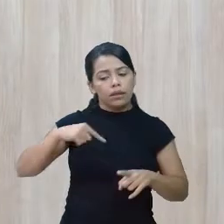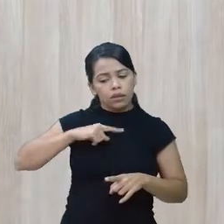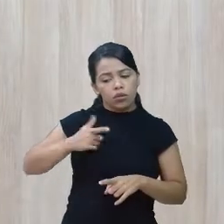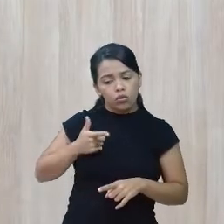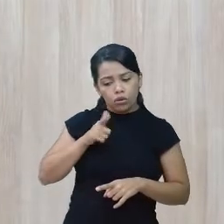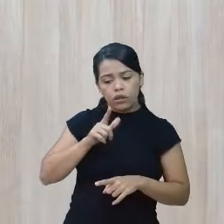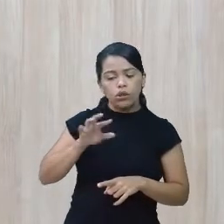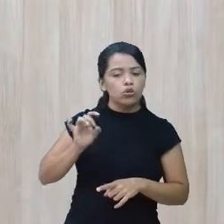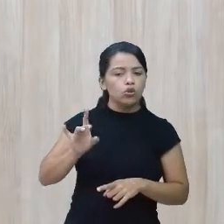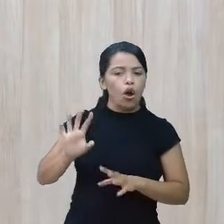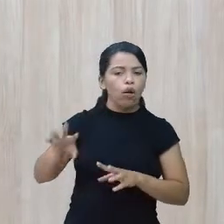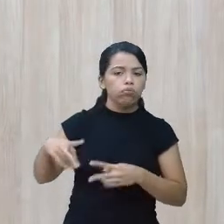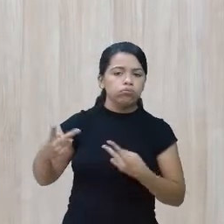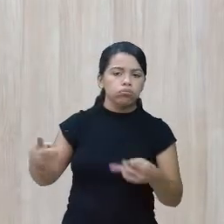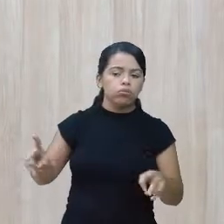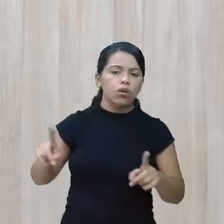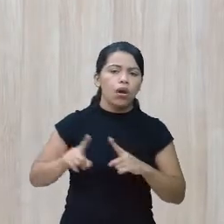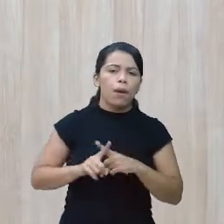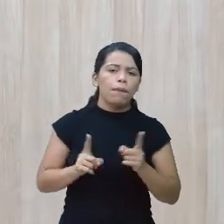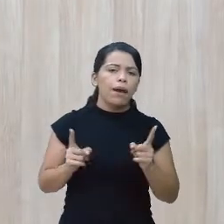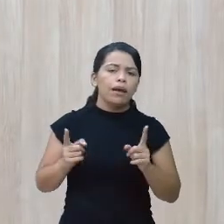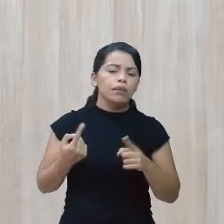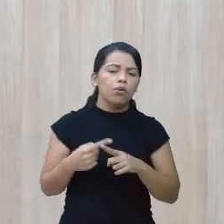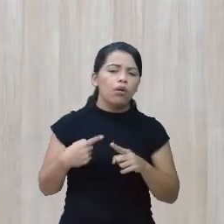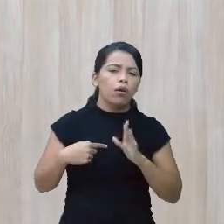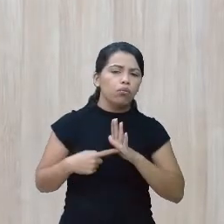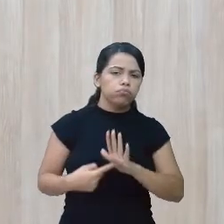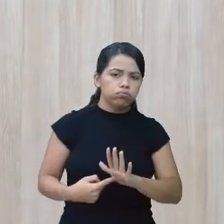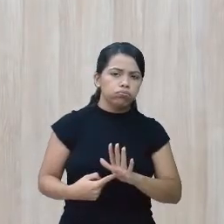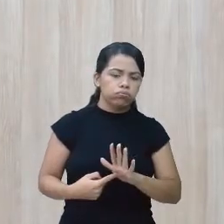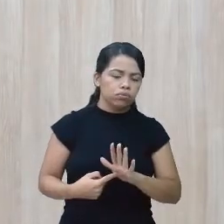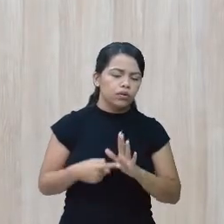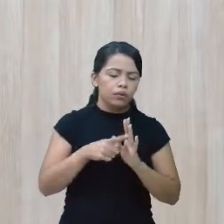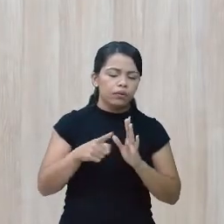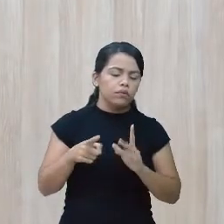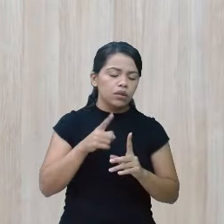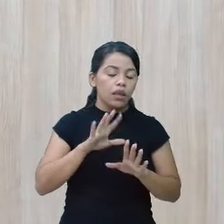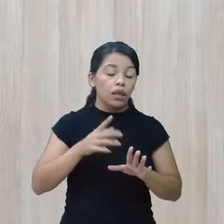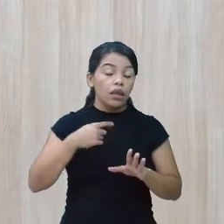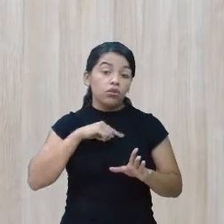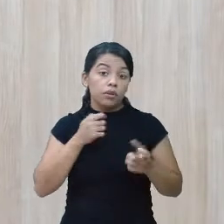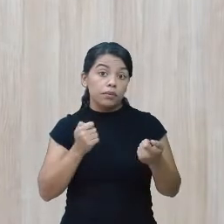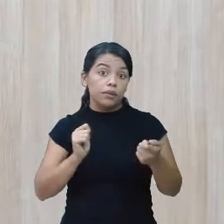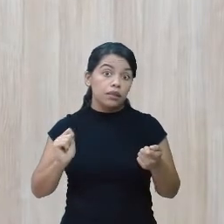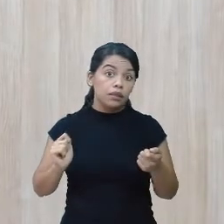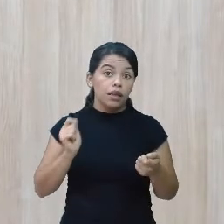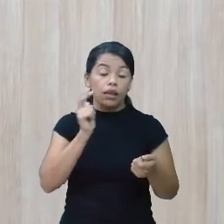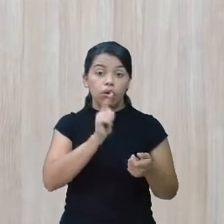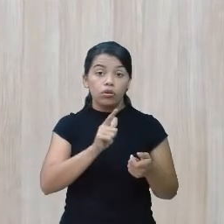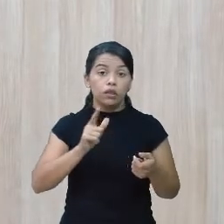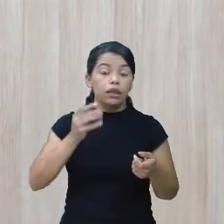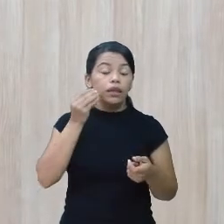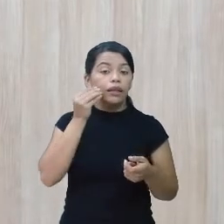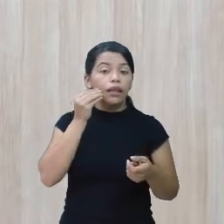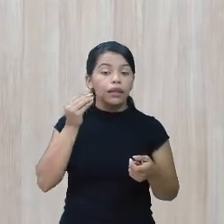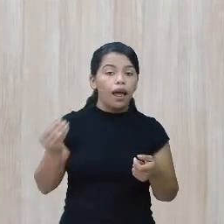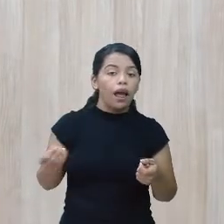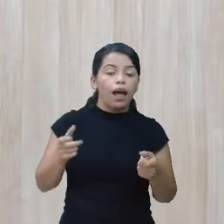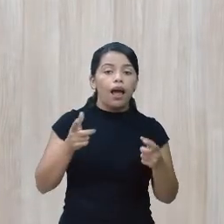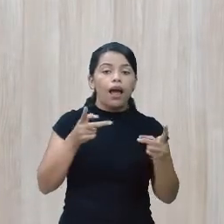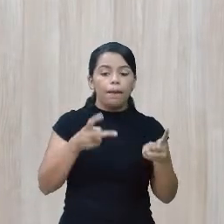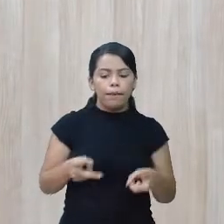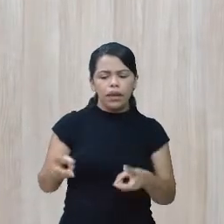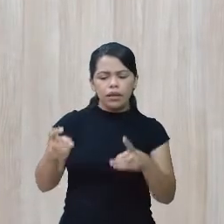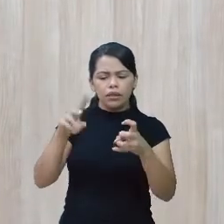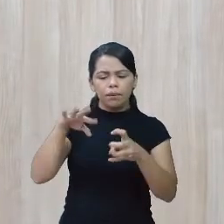você trouxe? Porque eu queria trazer para vocês também essa percepção, porque a gente vai falar um pouco sobre captação de som